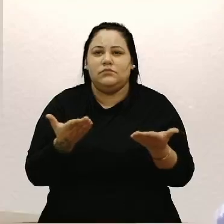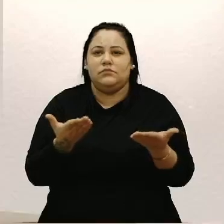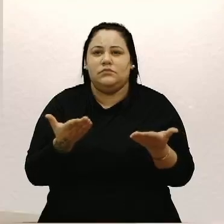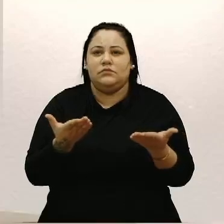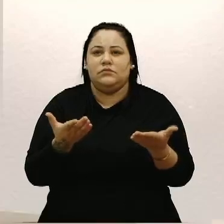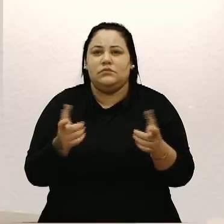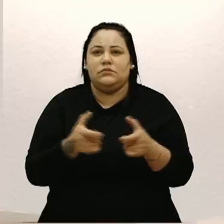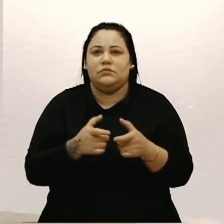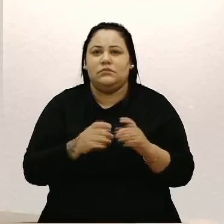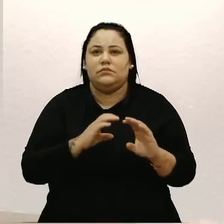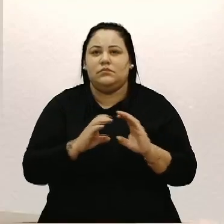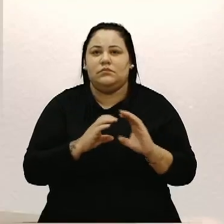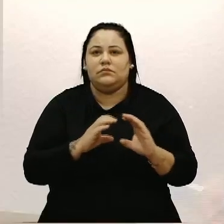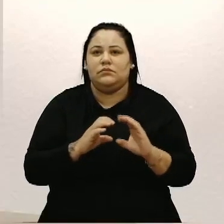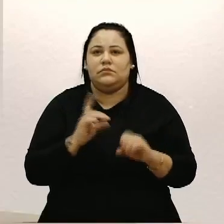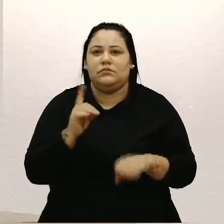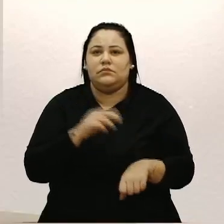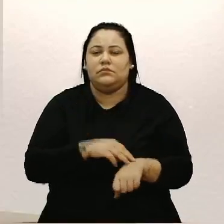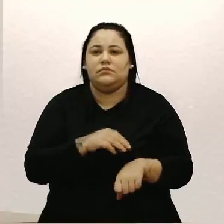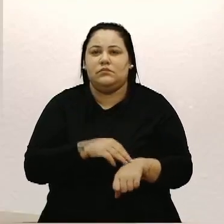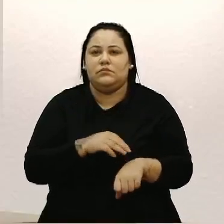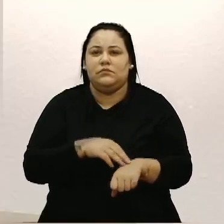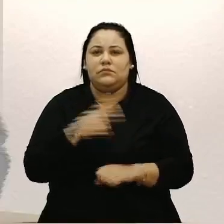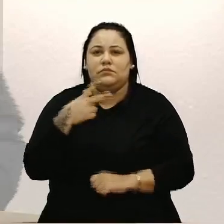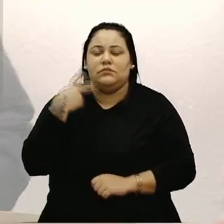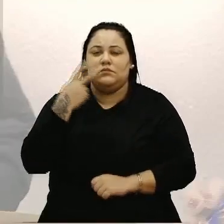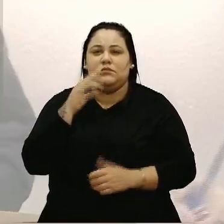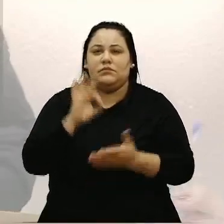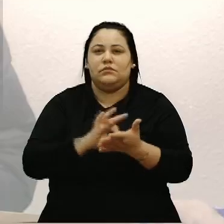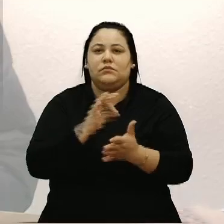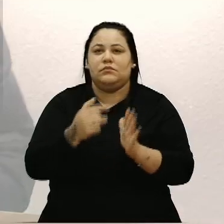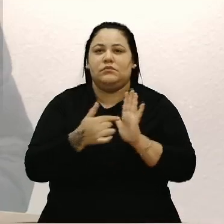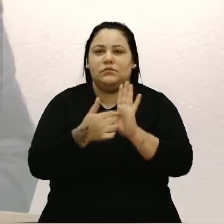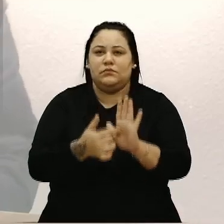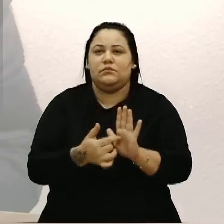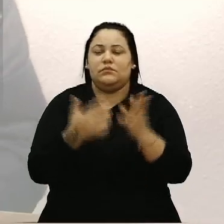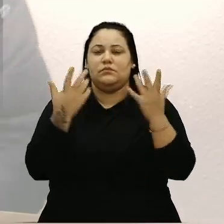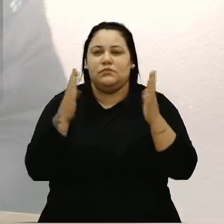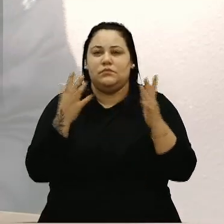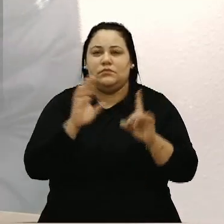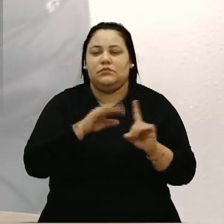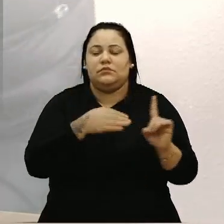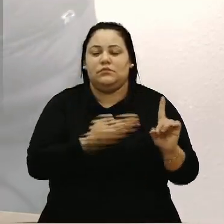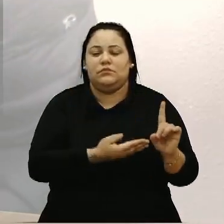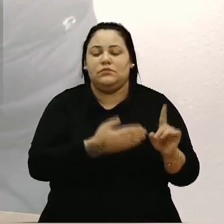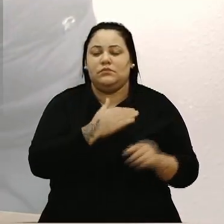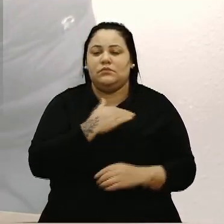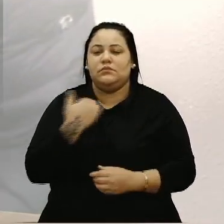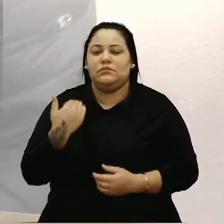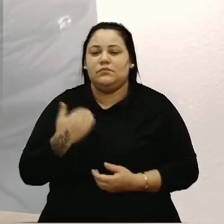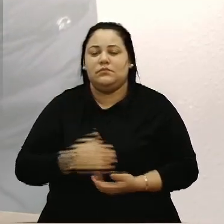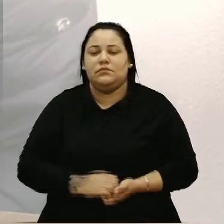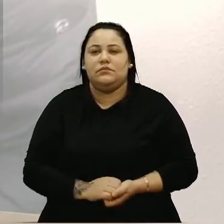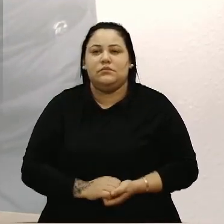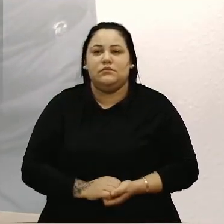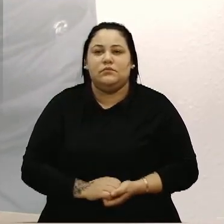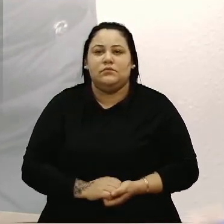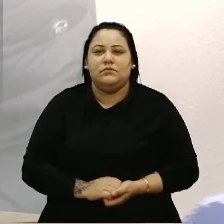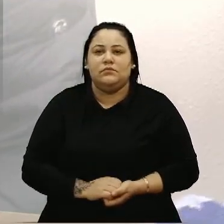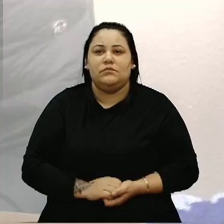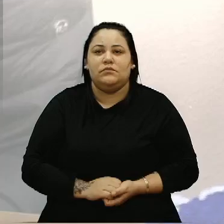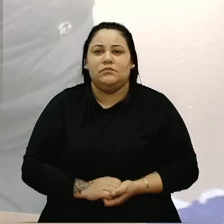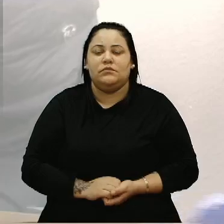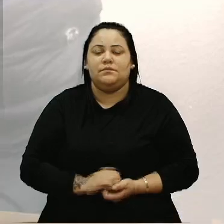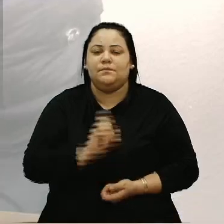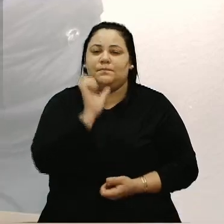O tempo de 1 minuto por vereador inscrito para apresentação de votos de pesar, louvor ou congratulações. A